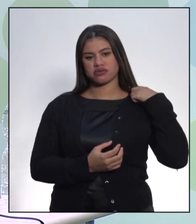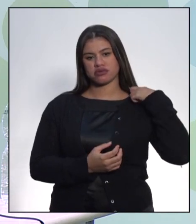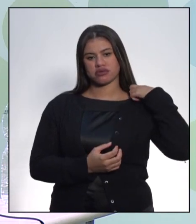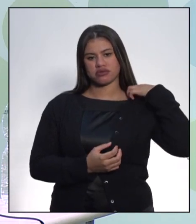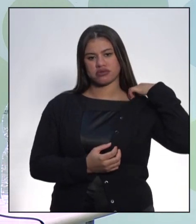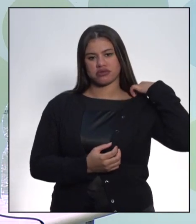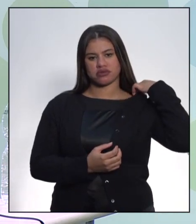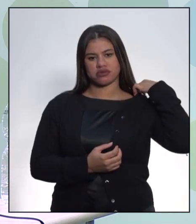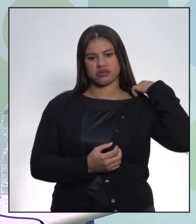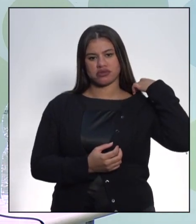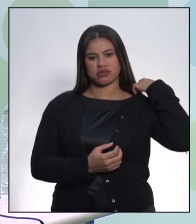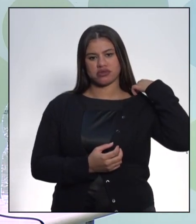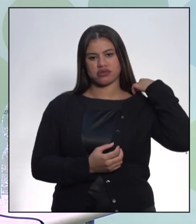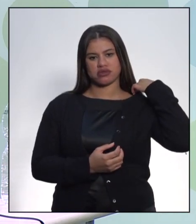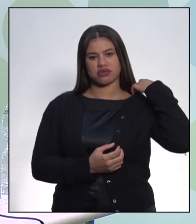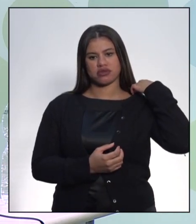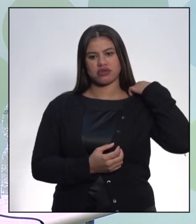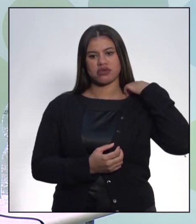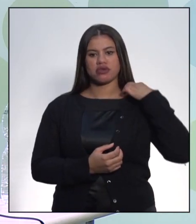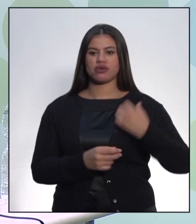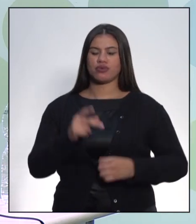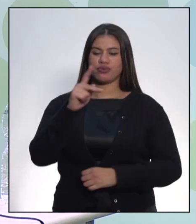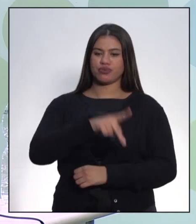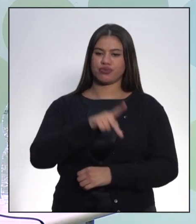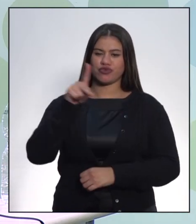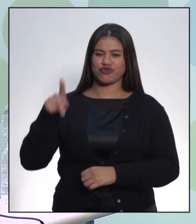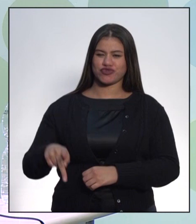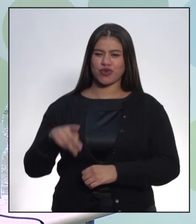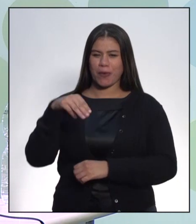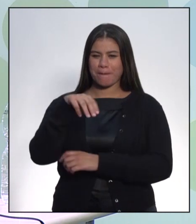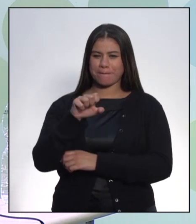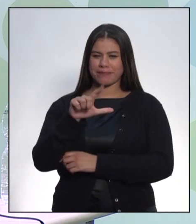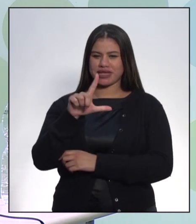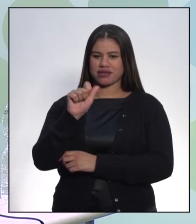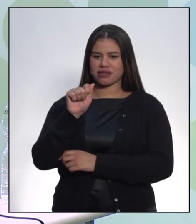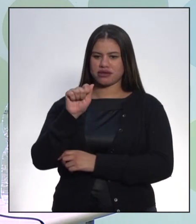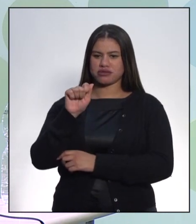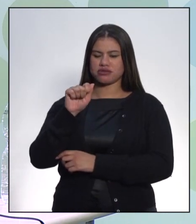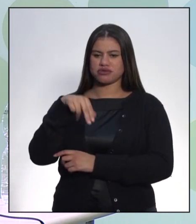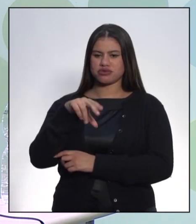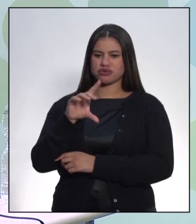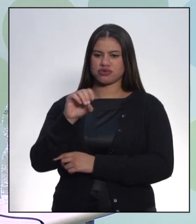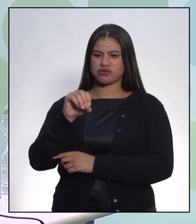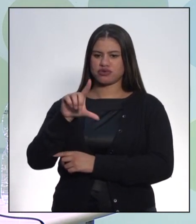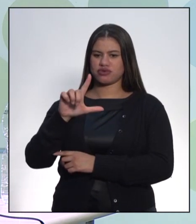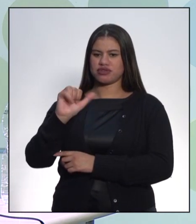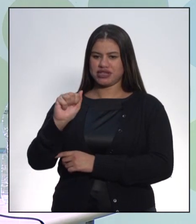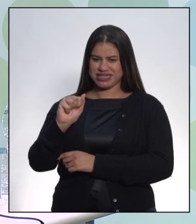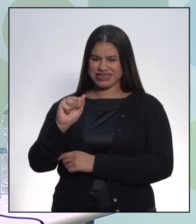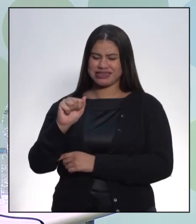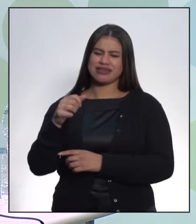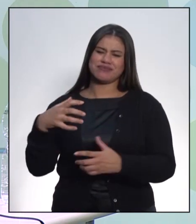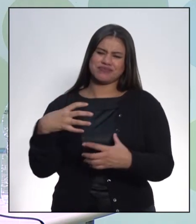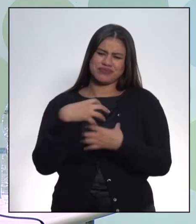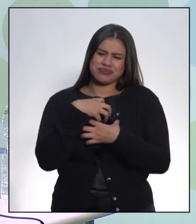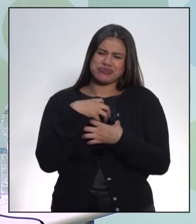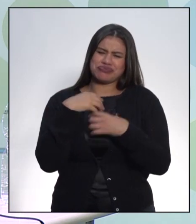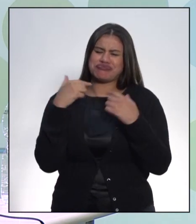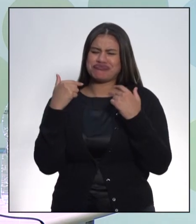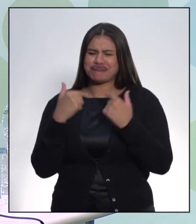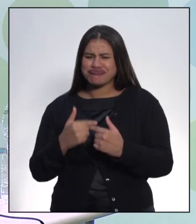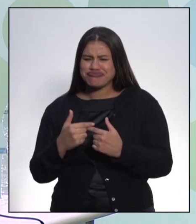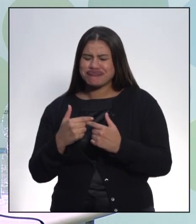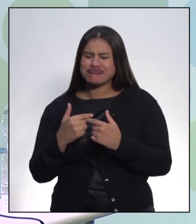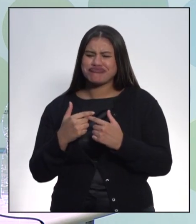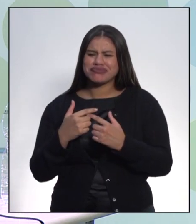eles responderam que professor de melancolia é um professor chateado, triste, né, com as pessoas Isso. fazem com ele, né. Muito